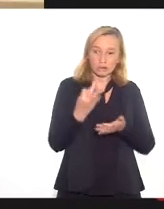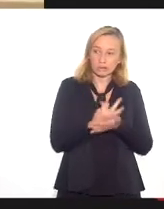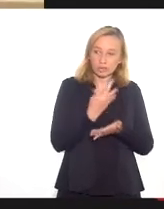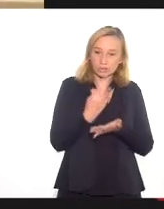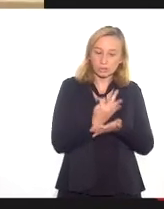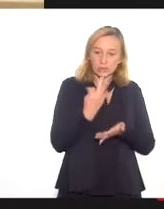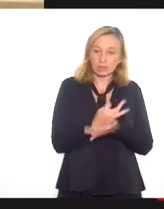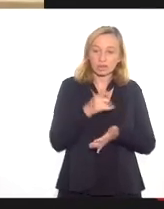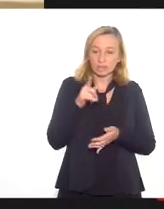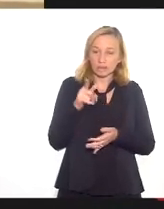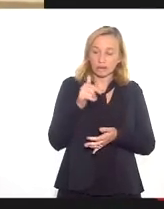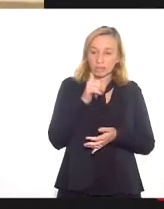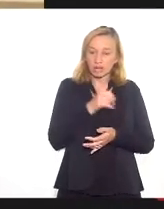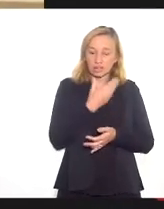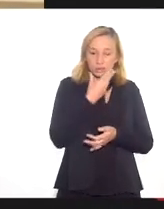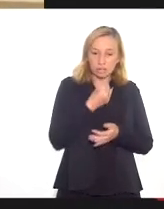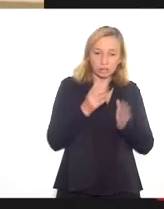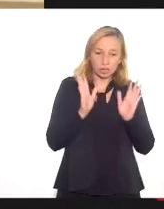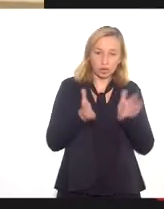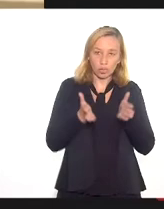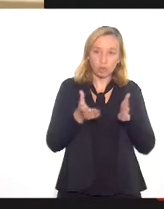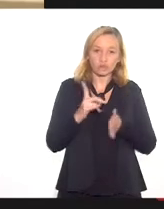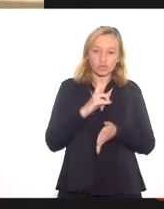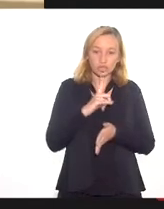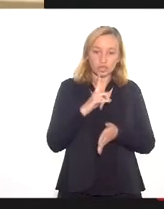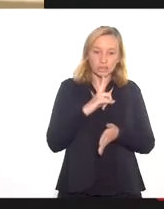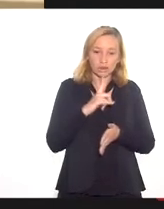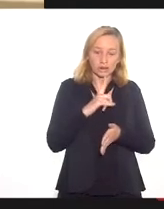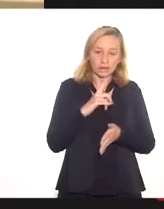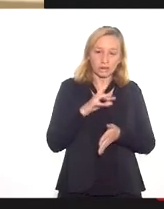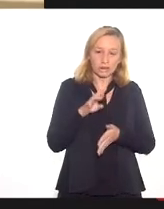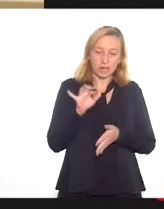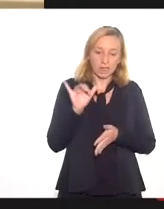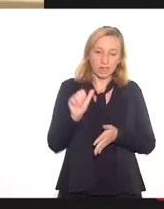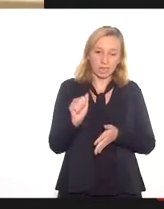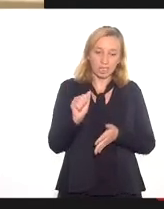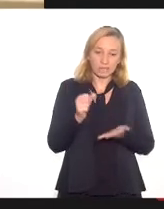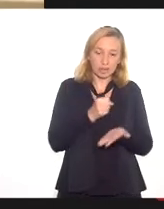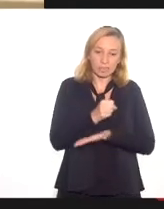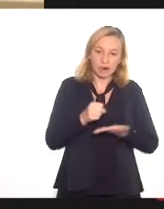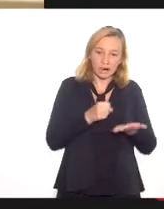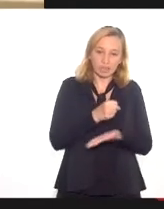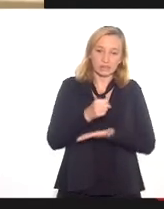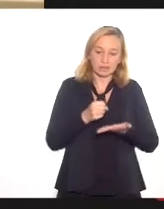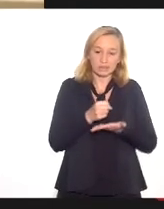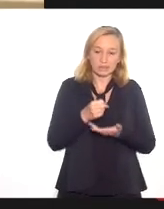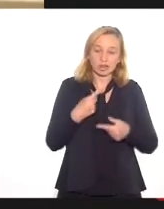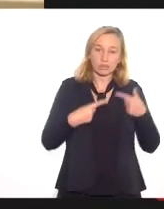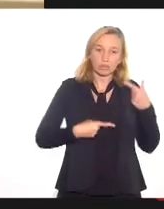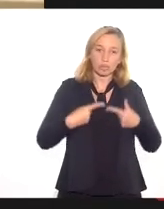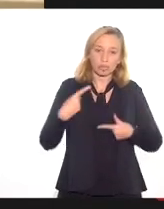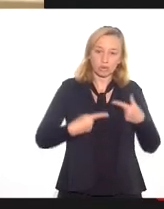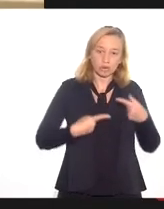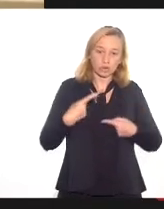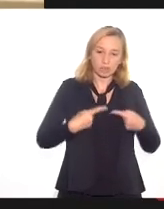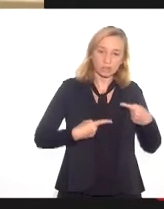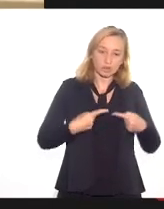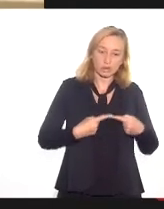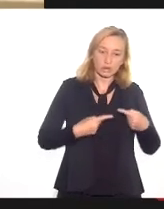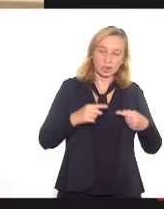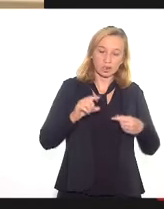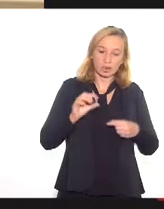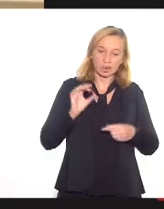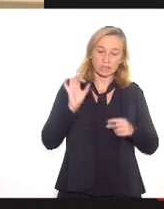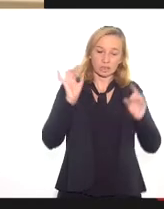daqueles e daquelas que hoje têm a renda básica como uma política essencial